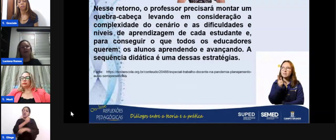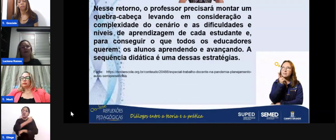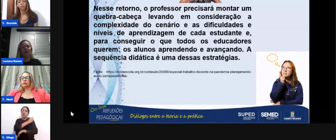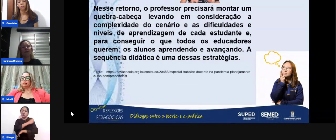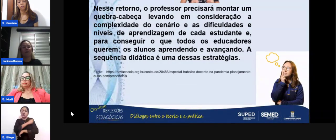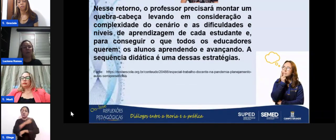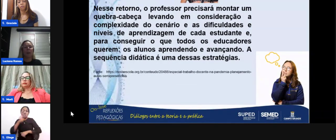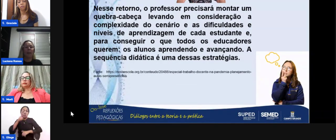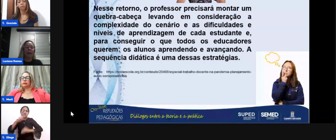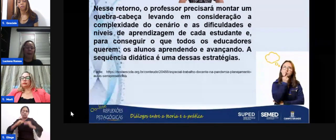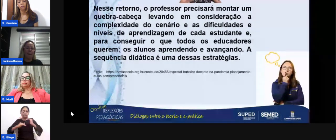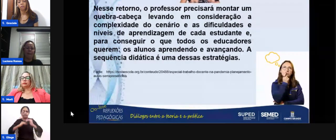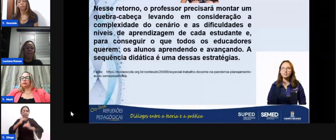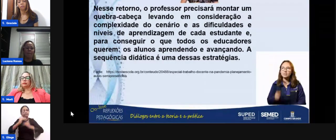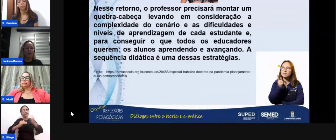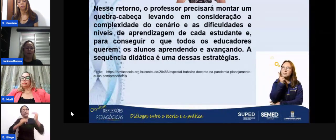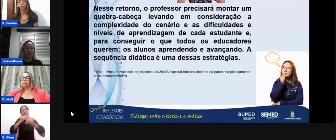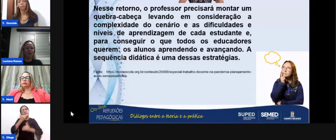melhor.